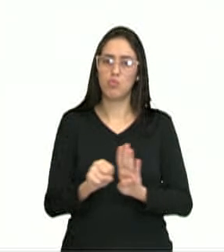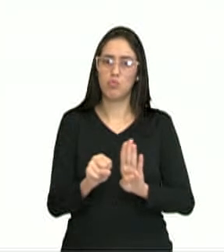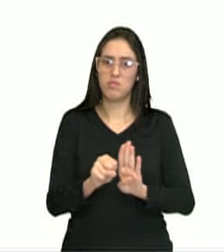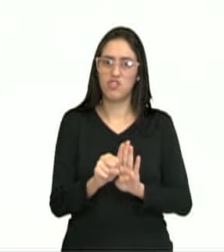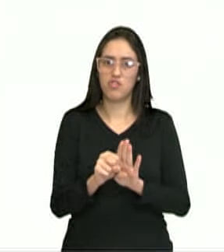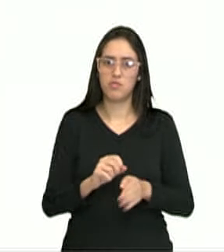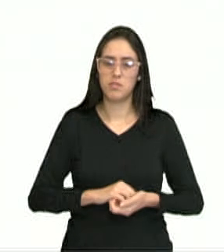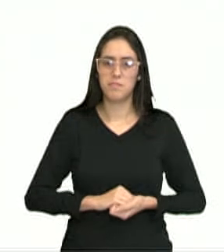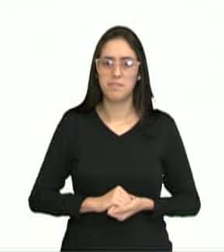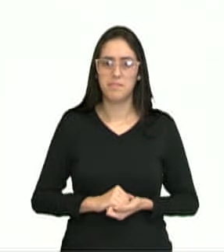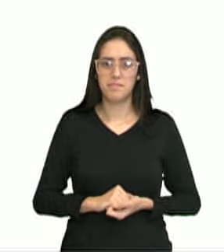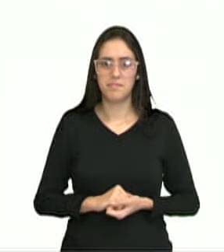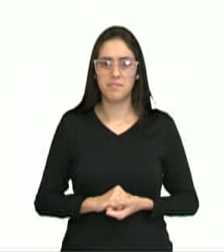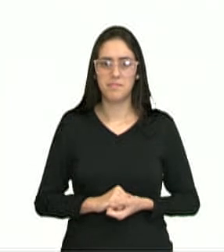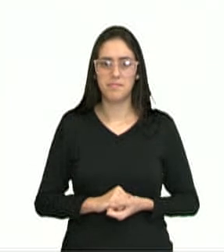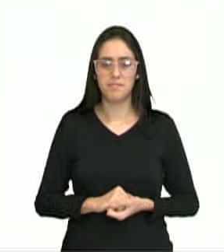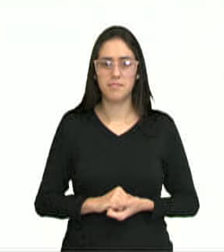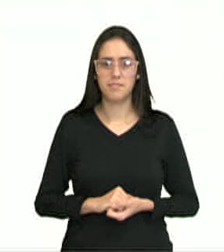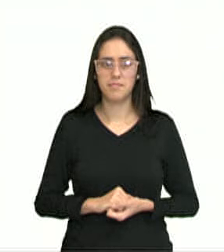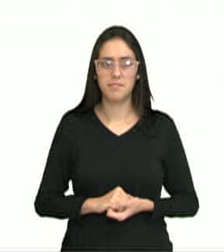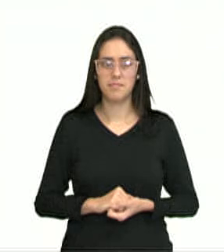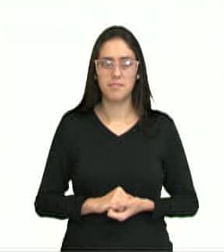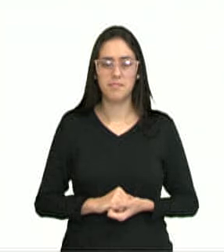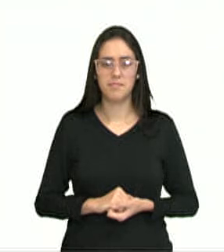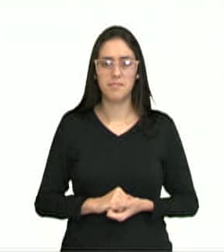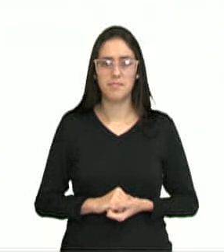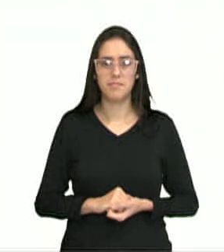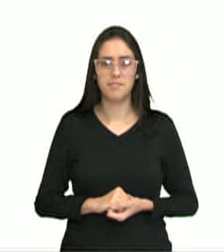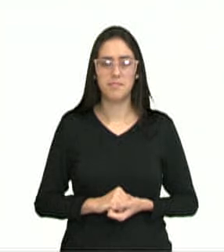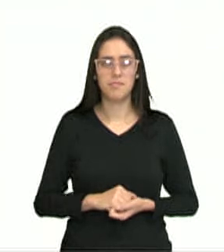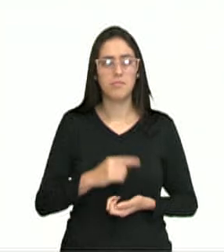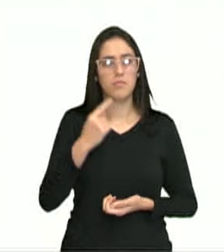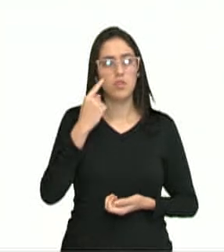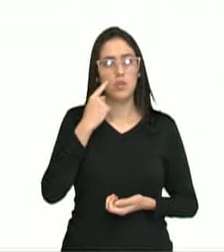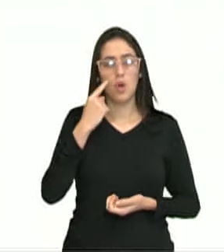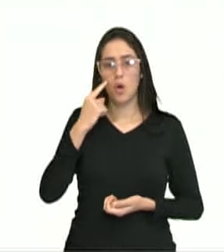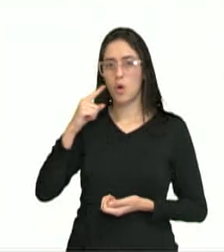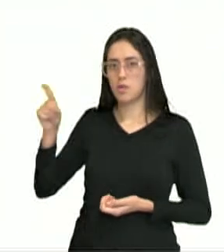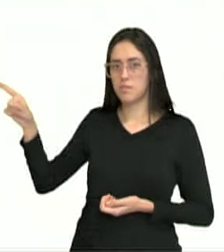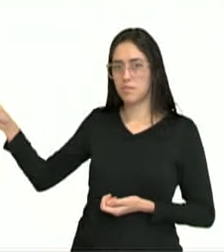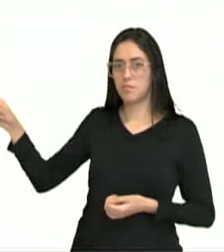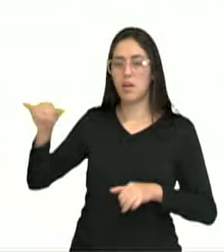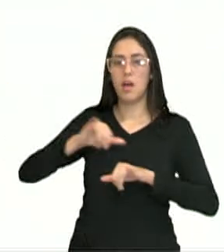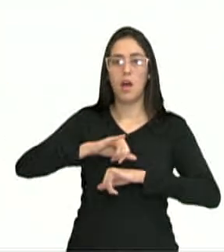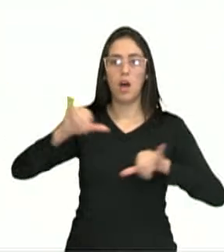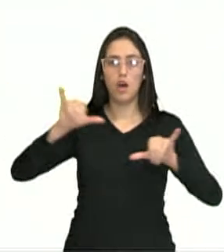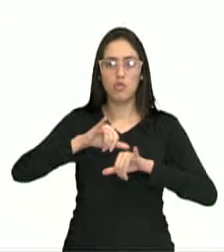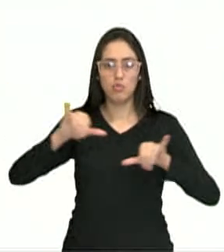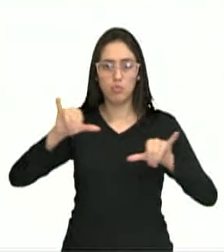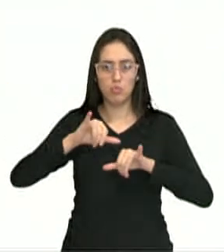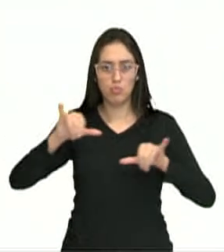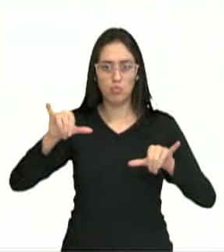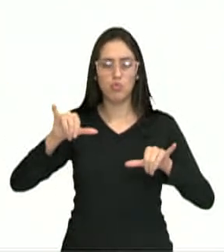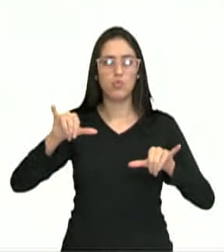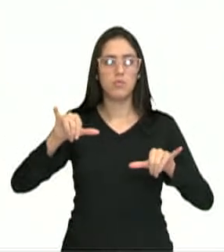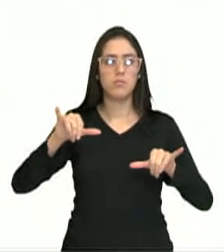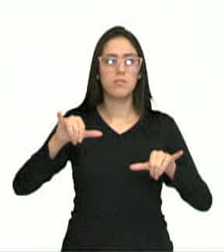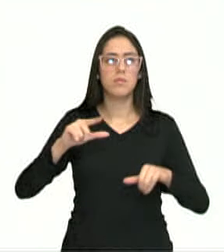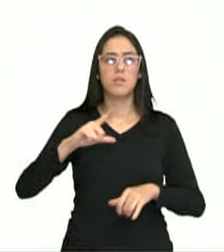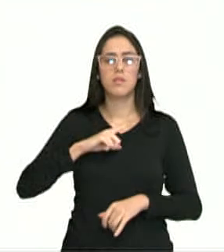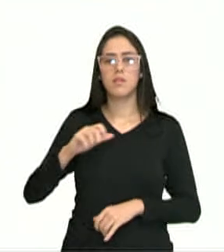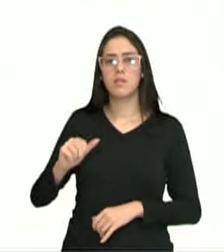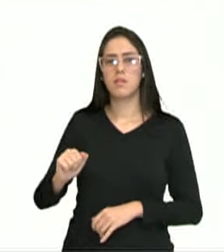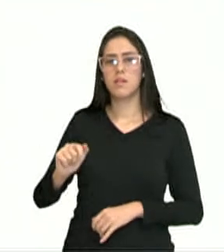substantivo, tá? Agora te toca a ti. Ó, escreve um anúncio aí de alquiler. O que seria